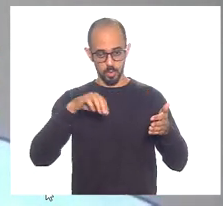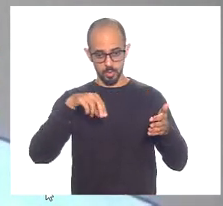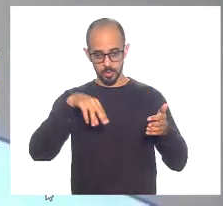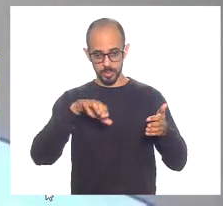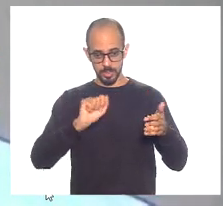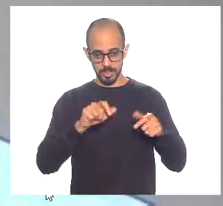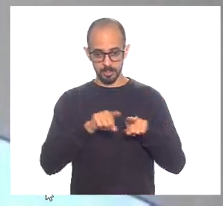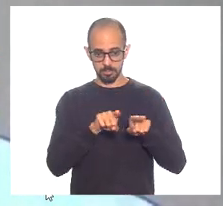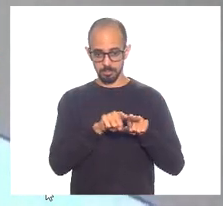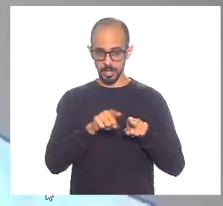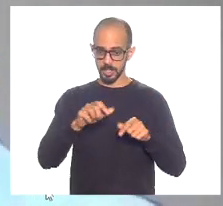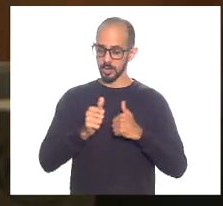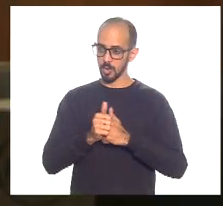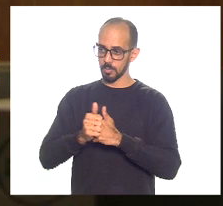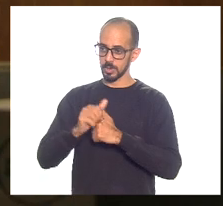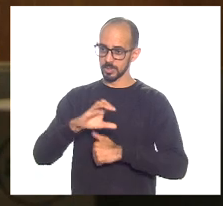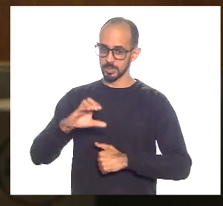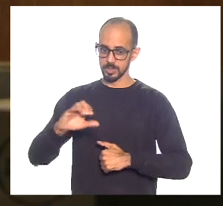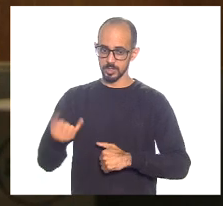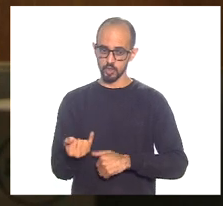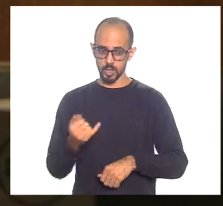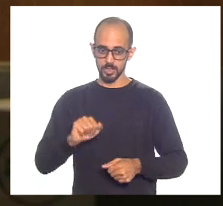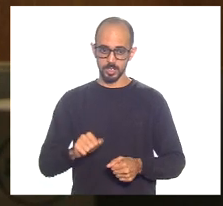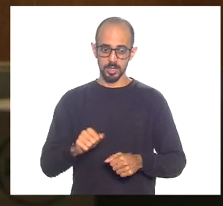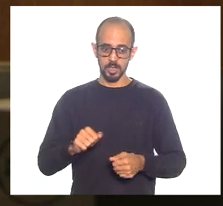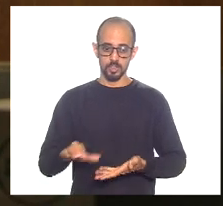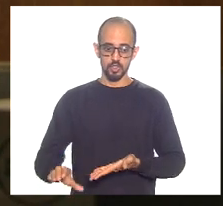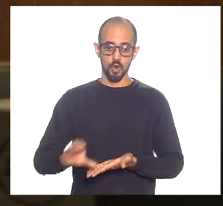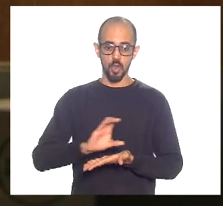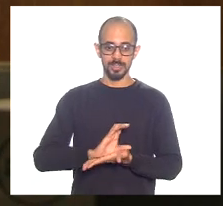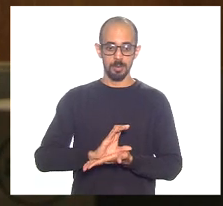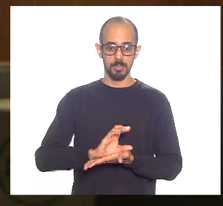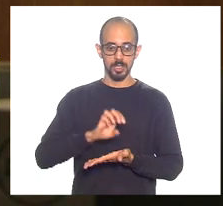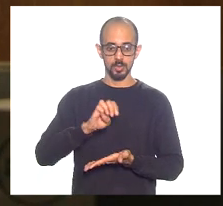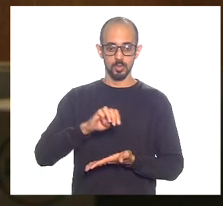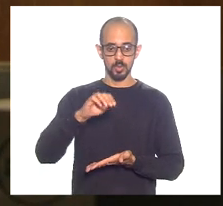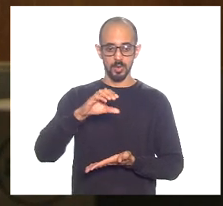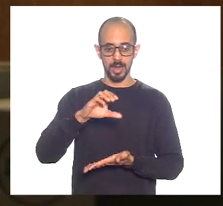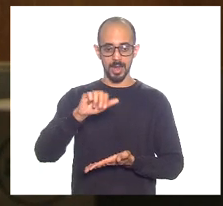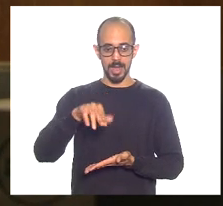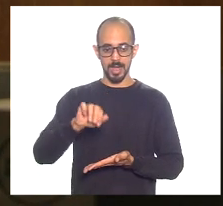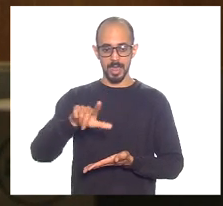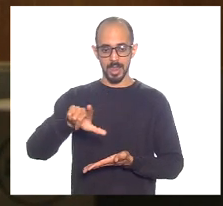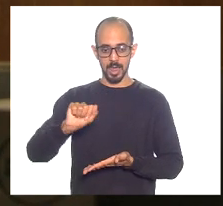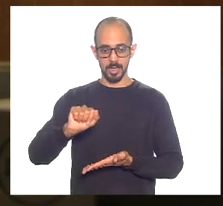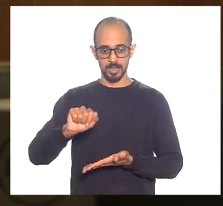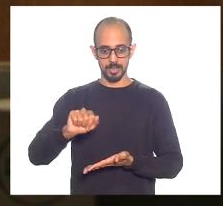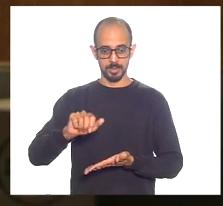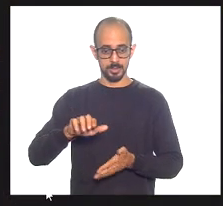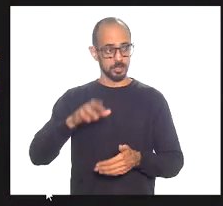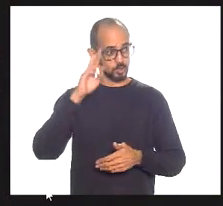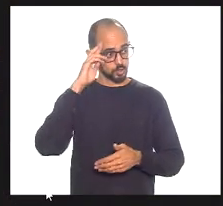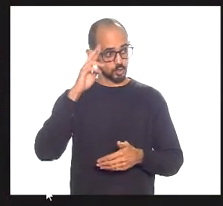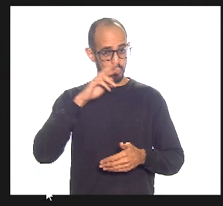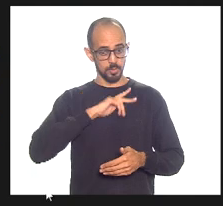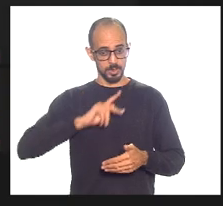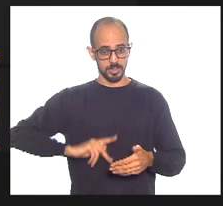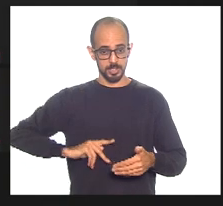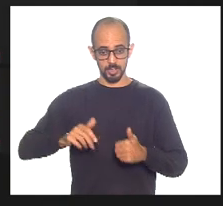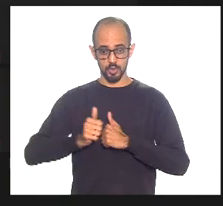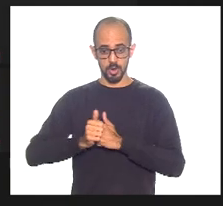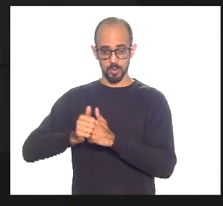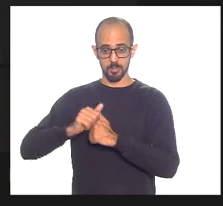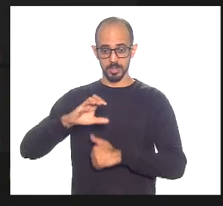do substitutivo da CCJ. Pela Comissão de Orçamento, deputado Márcio Canella. Senhor presidente, eu vou acompanhar o parecer da